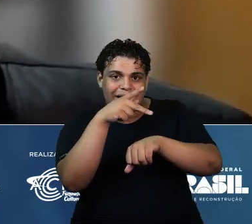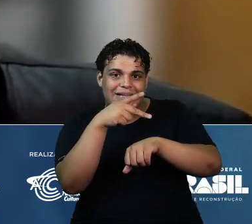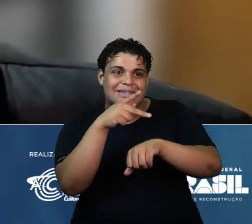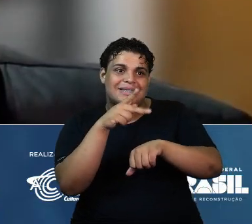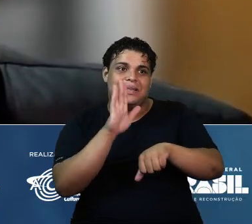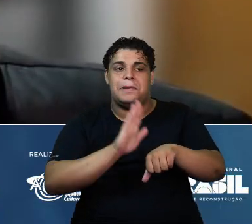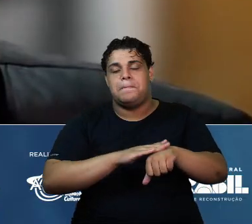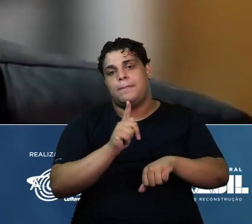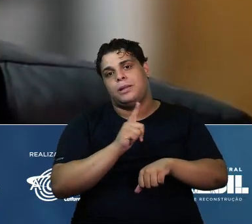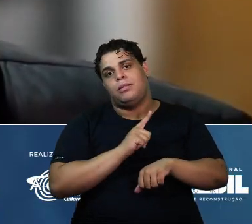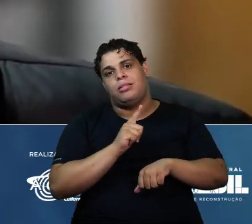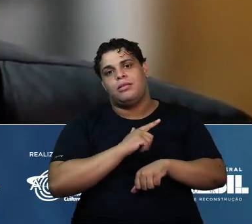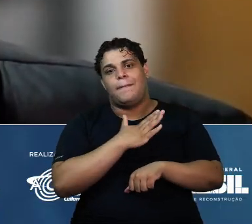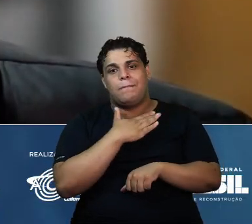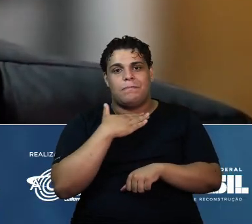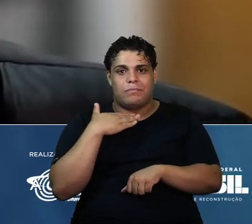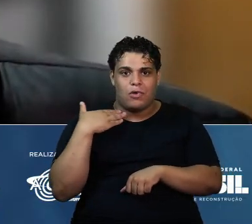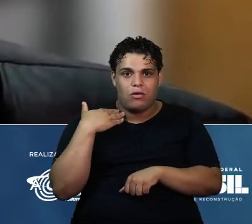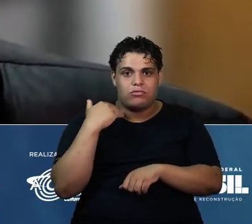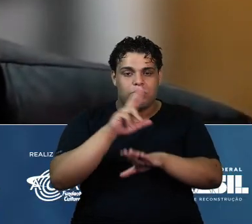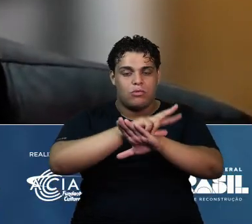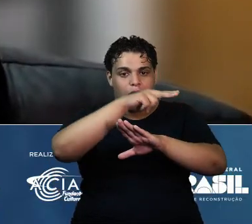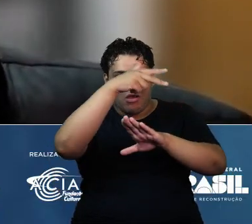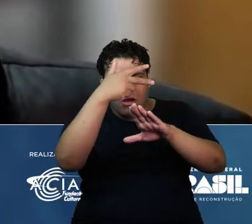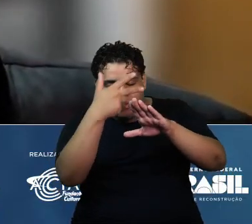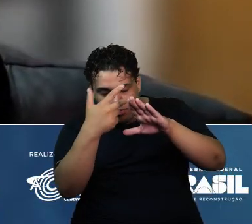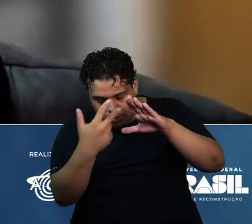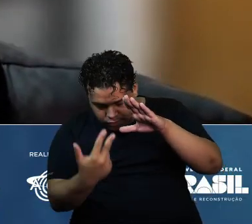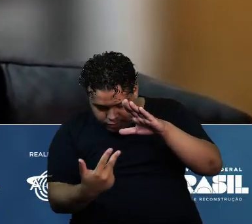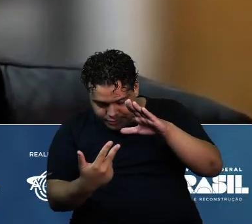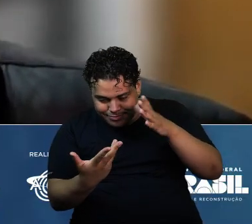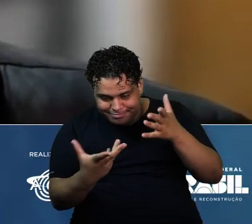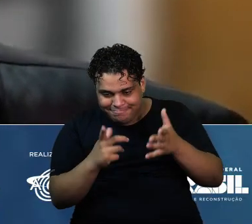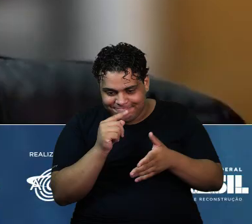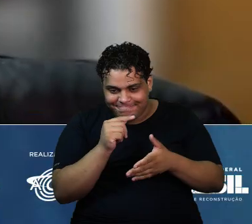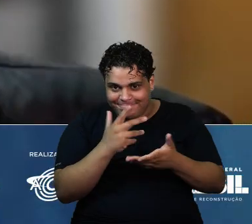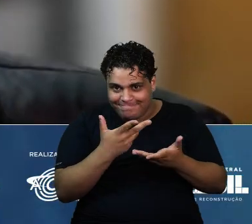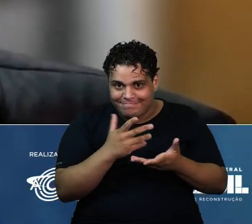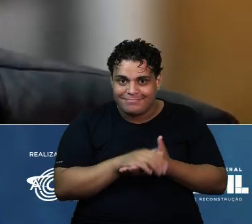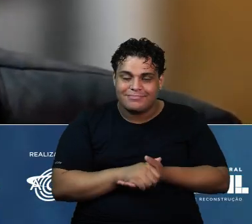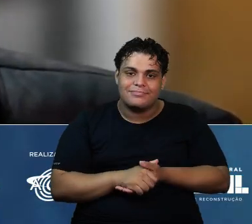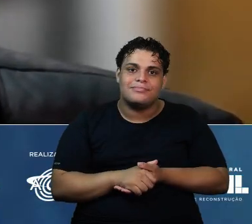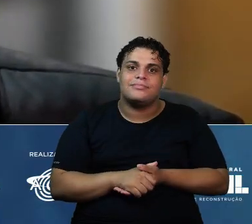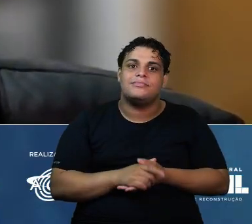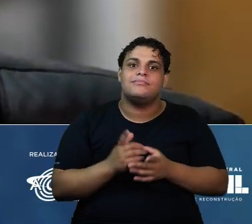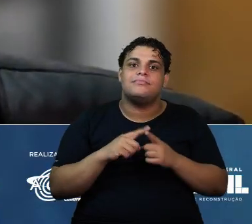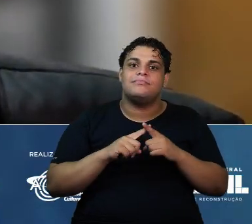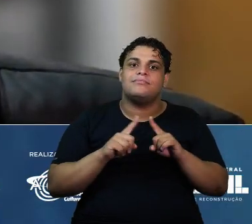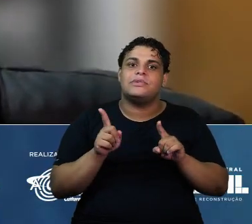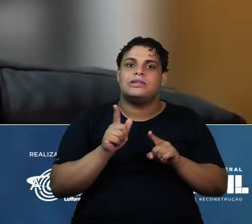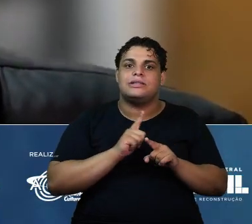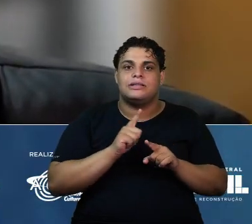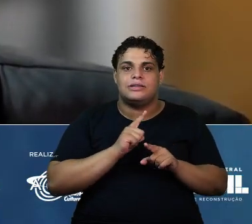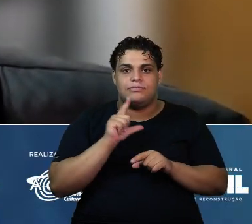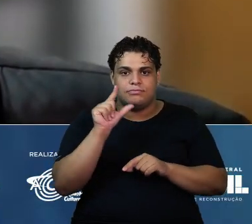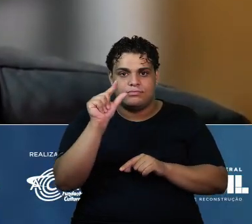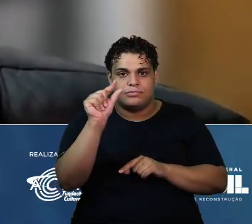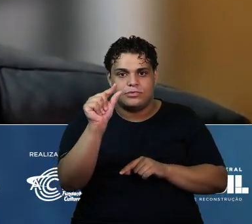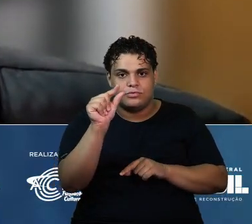por afogamento no mundo, mas a gente já teve uma redução significativa nos últimos 40 anos. Nós já chegamos a